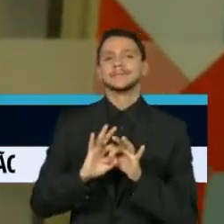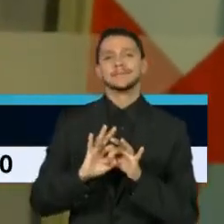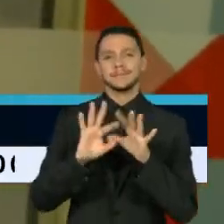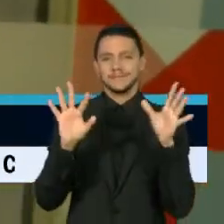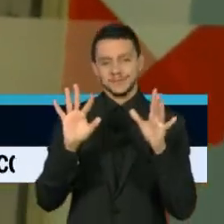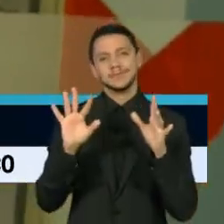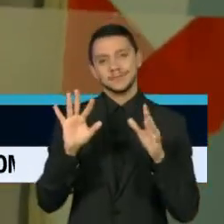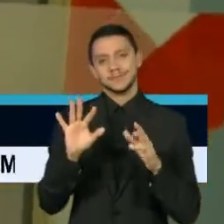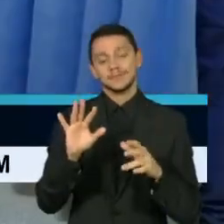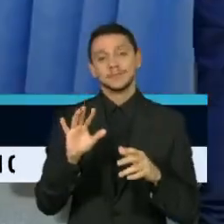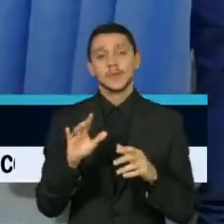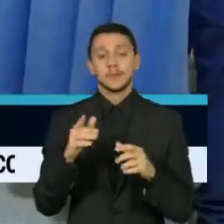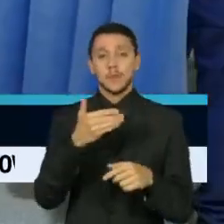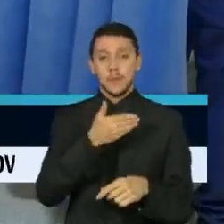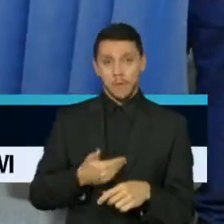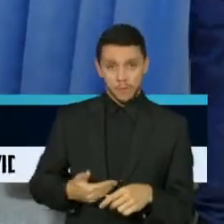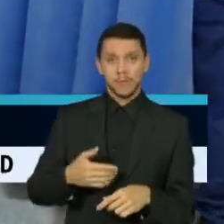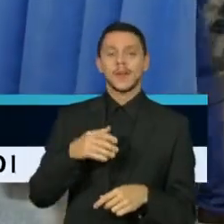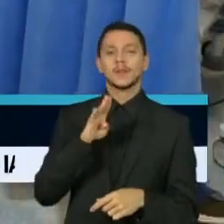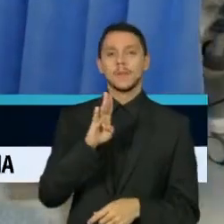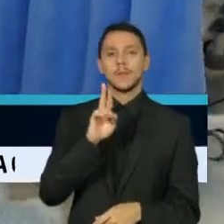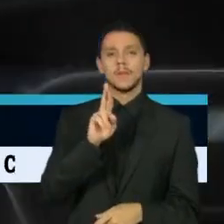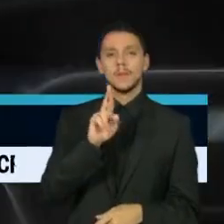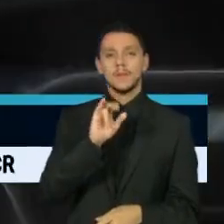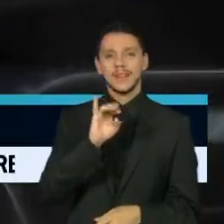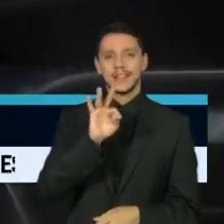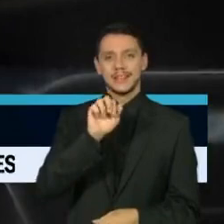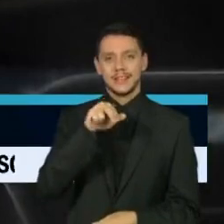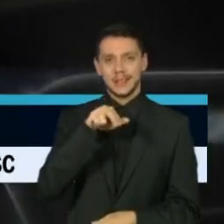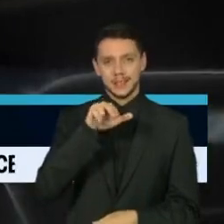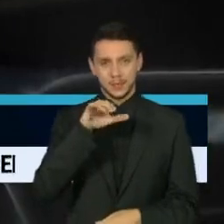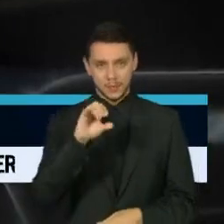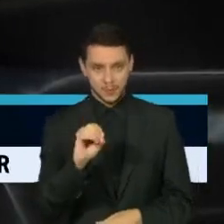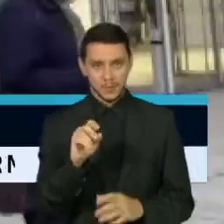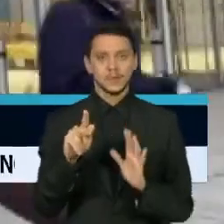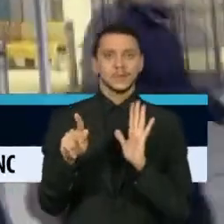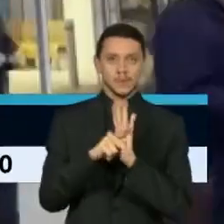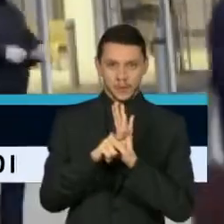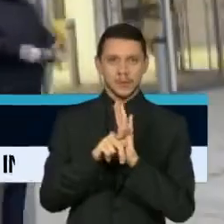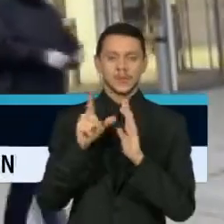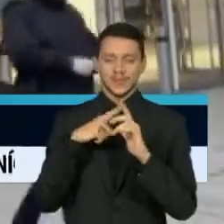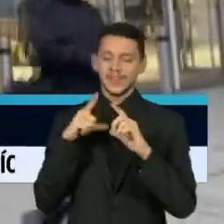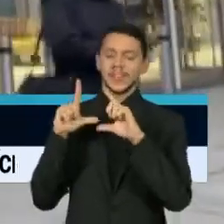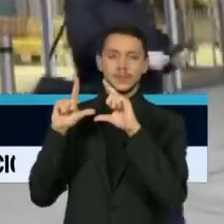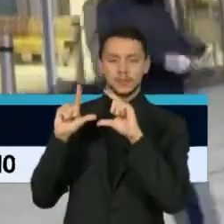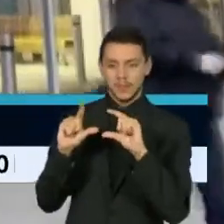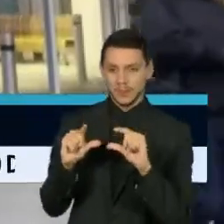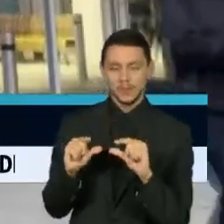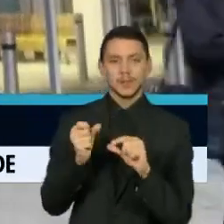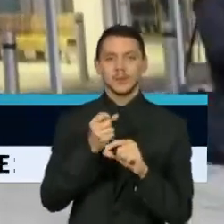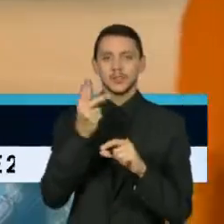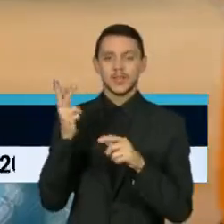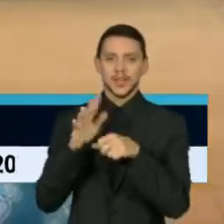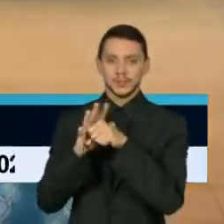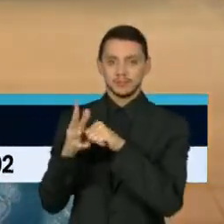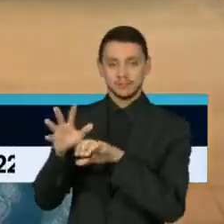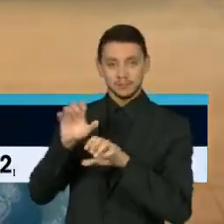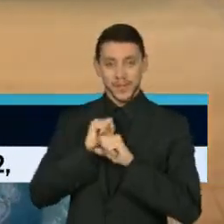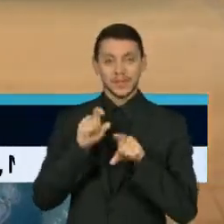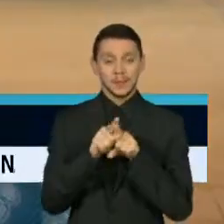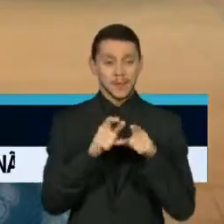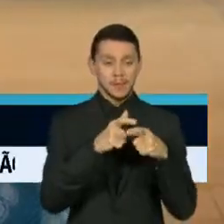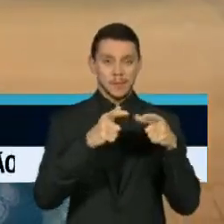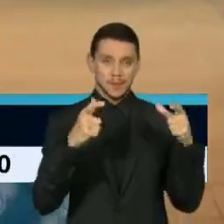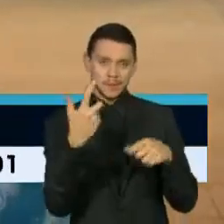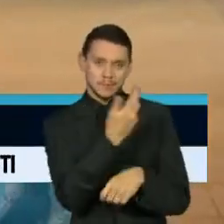governo britânico, a queda do número de infectados e a alta cobertura vacinal justificam o fim das restrições. Milley